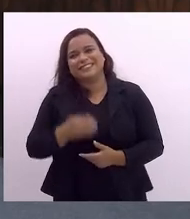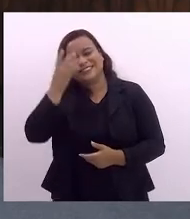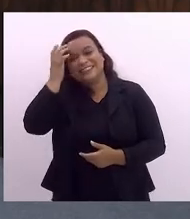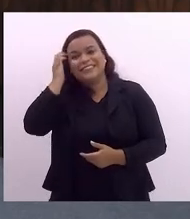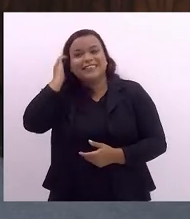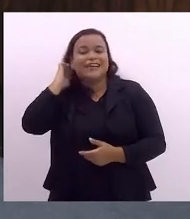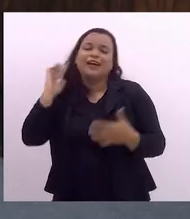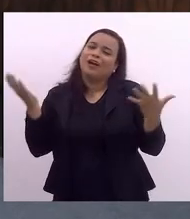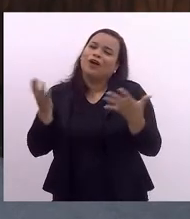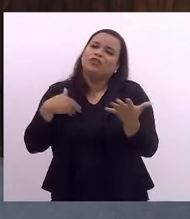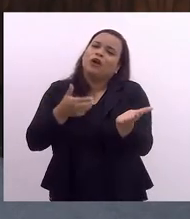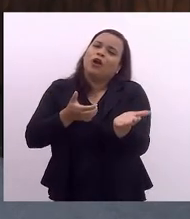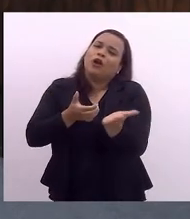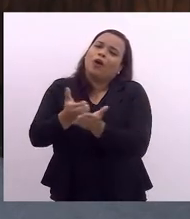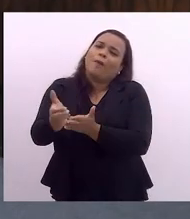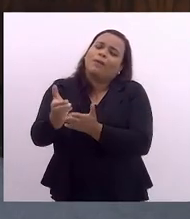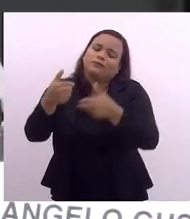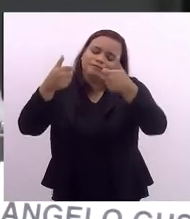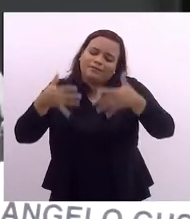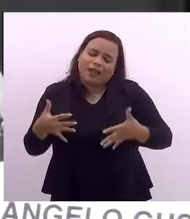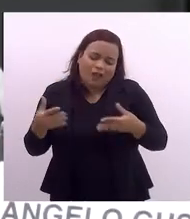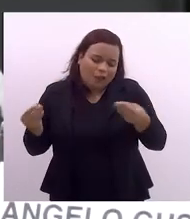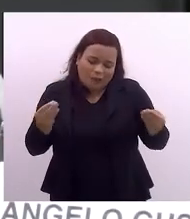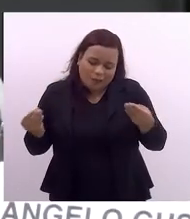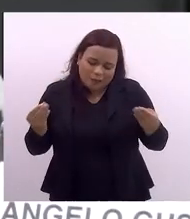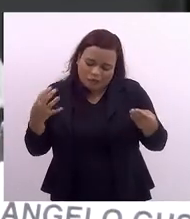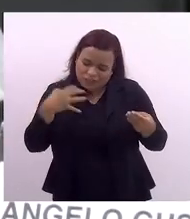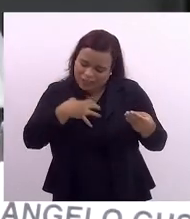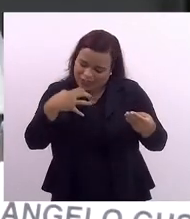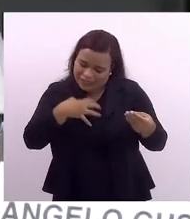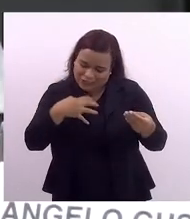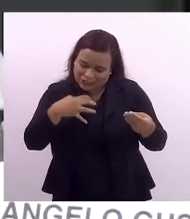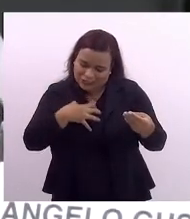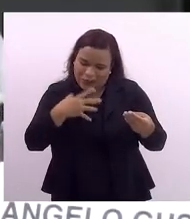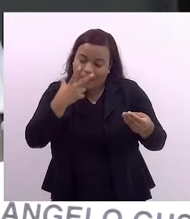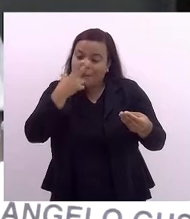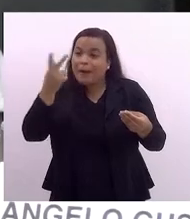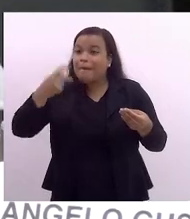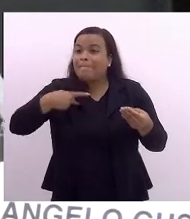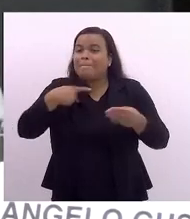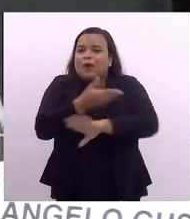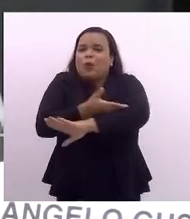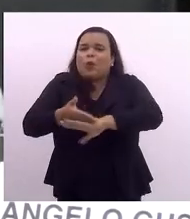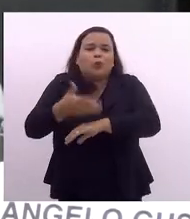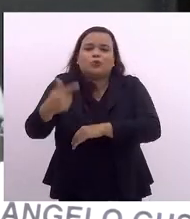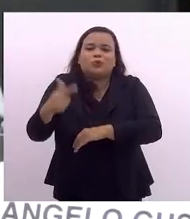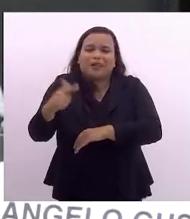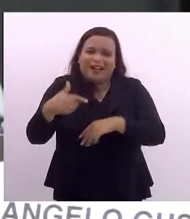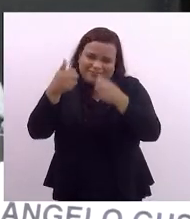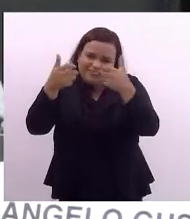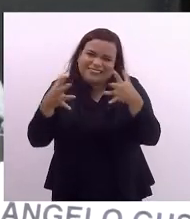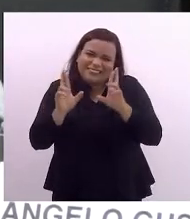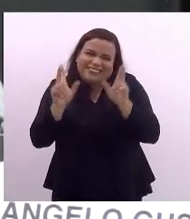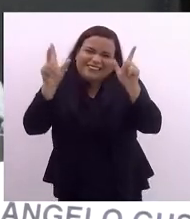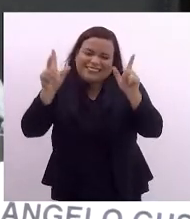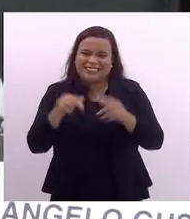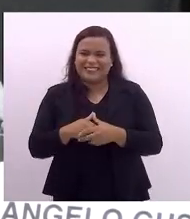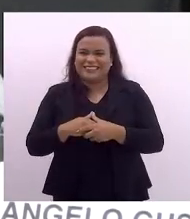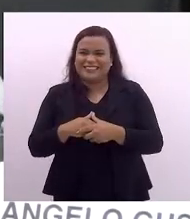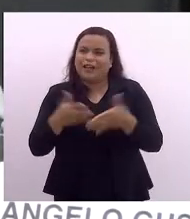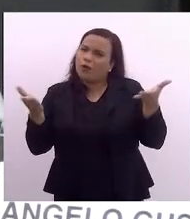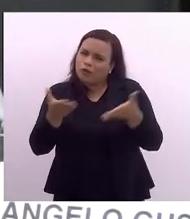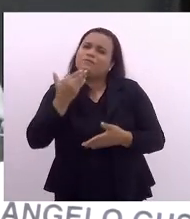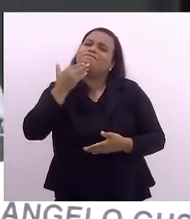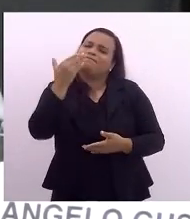Ah, hoje eu vou começar de uma forma que não é muito meu cotidiano, mas esse dia